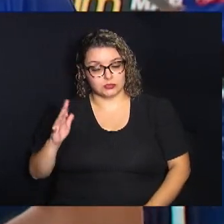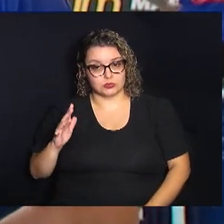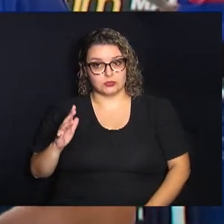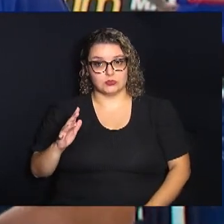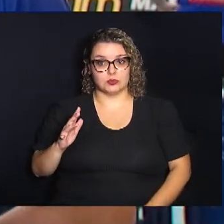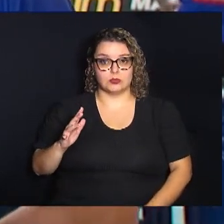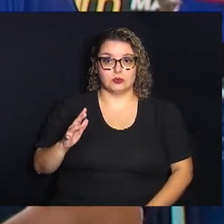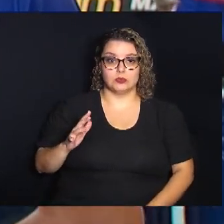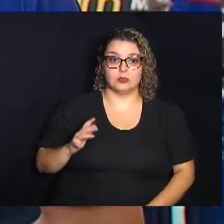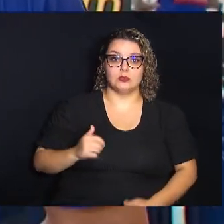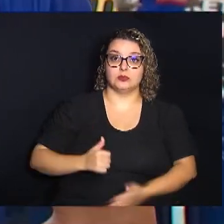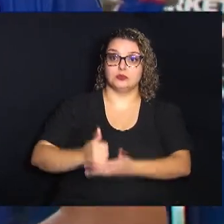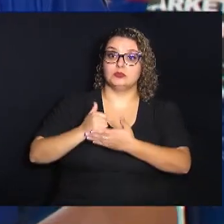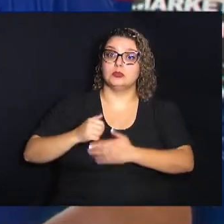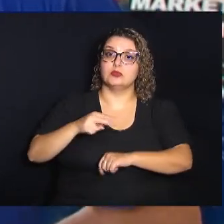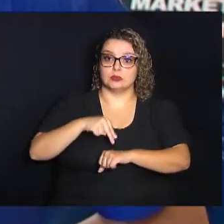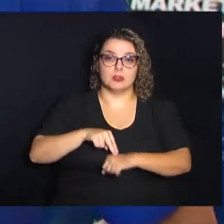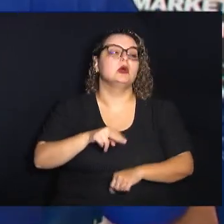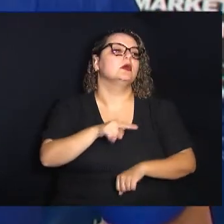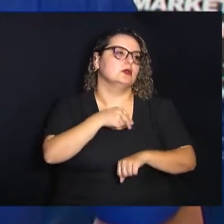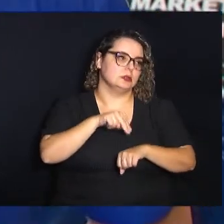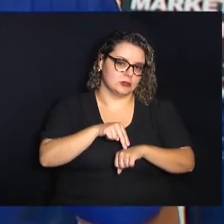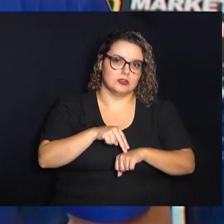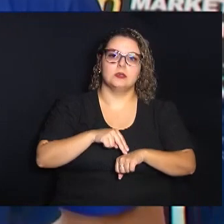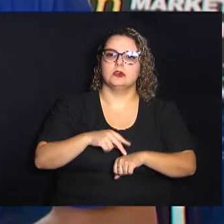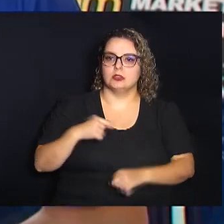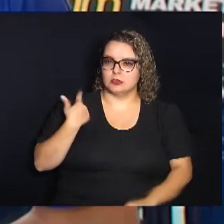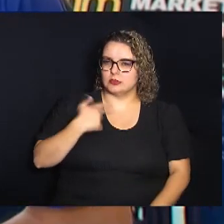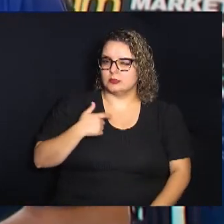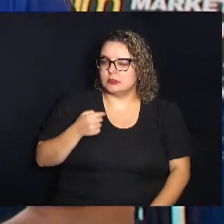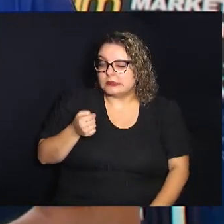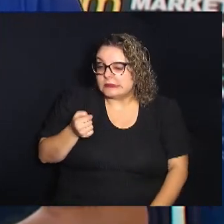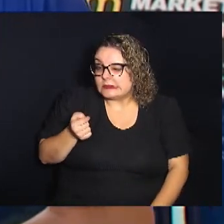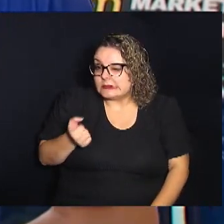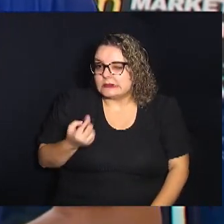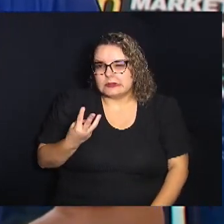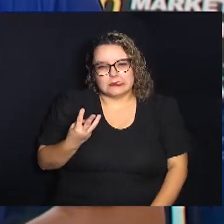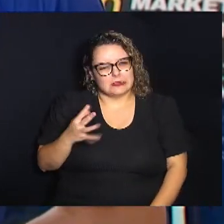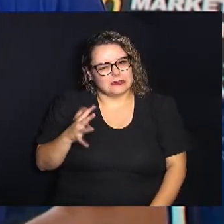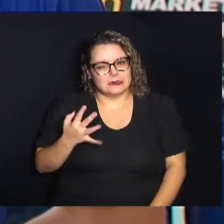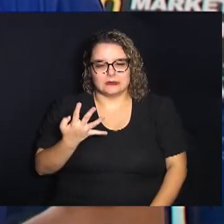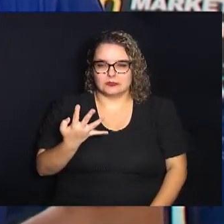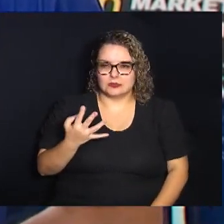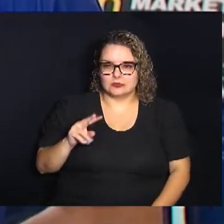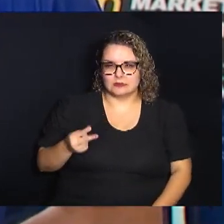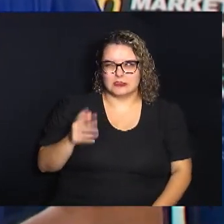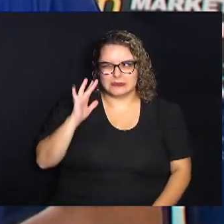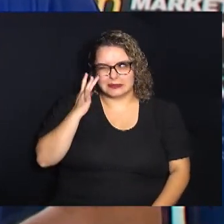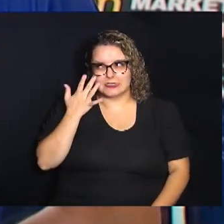título a nível nacional. Nacional. E a gente já bateu na trave 3, 4 vezes, acho.